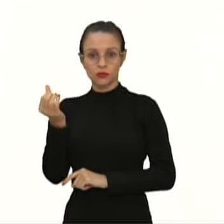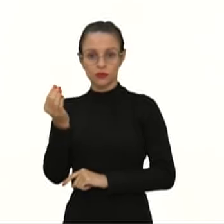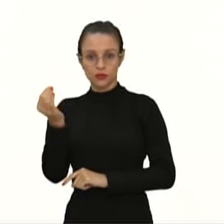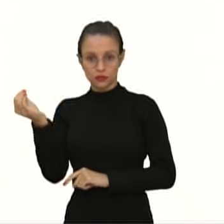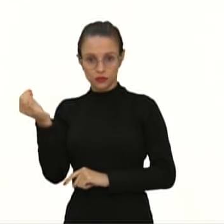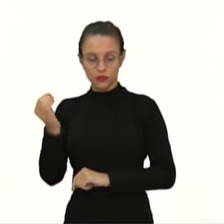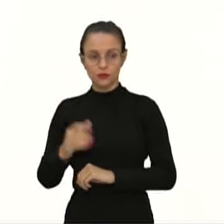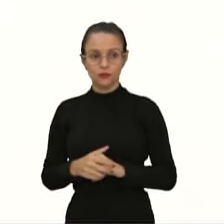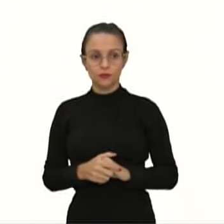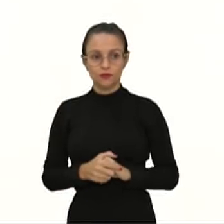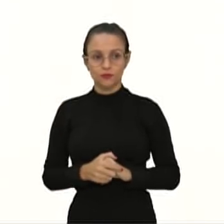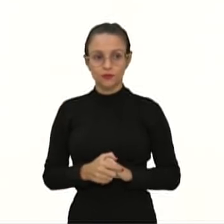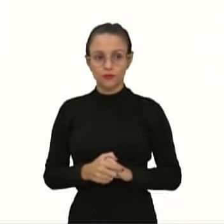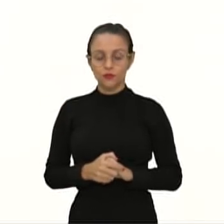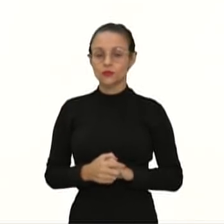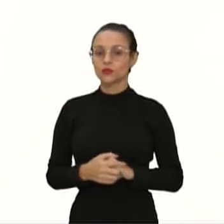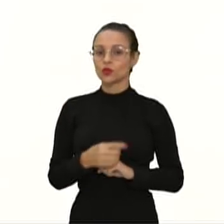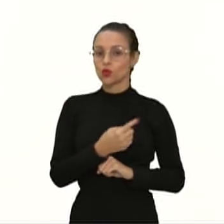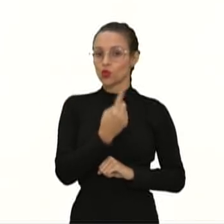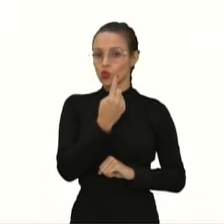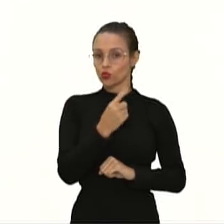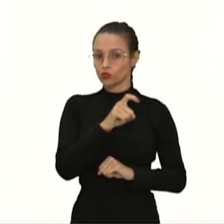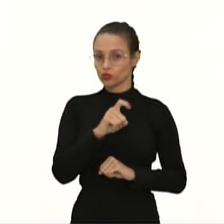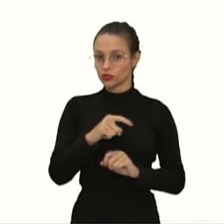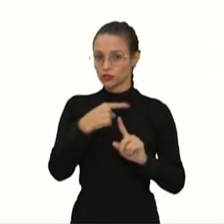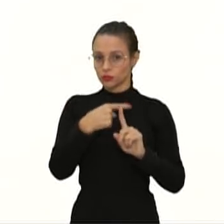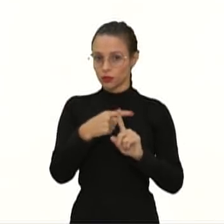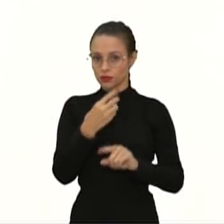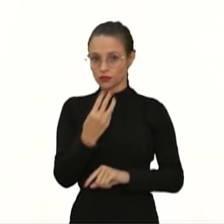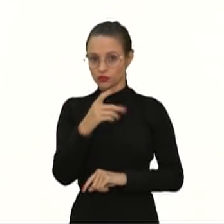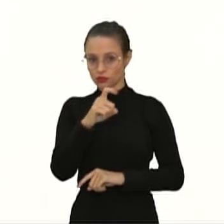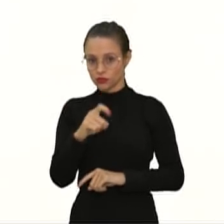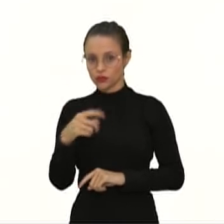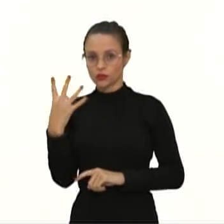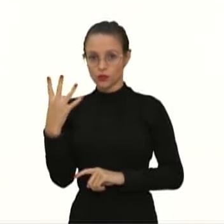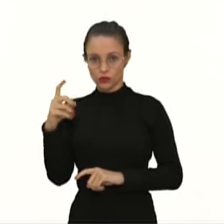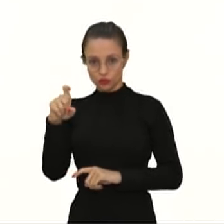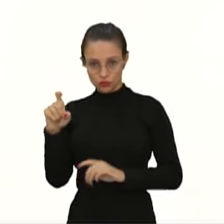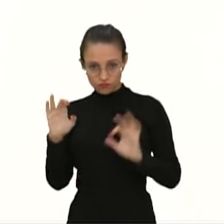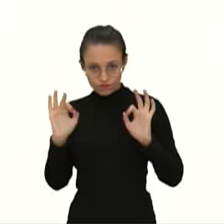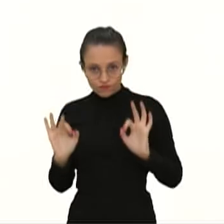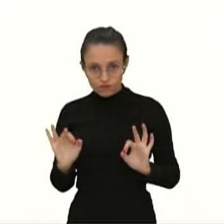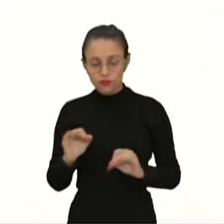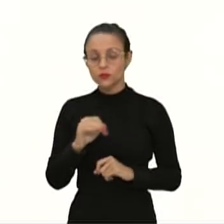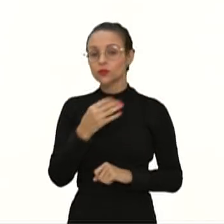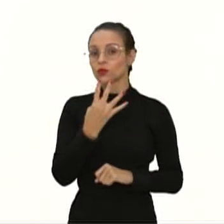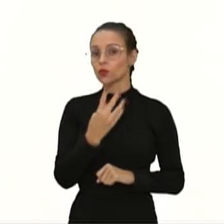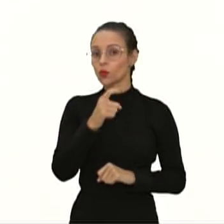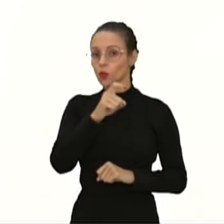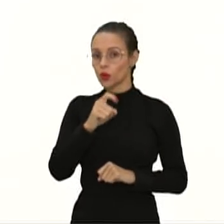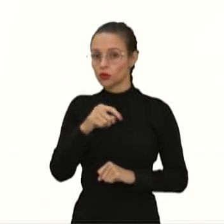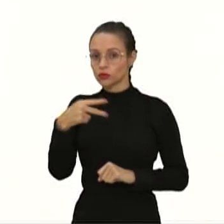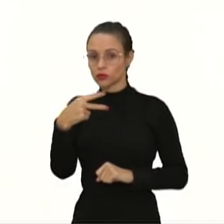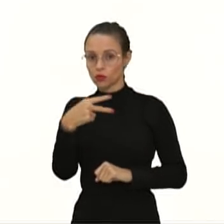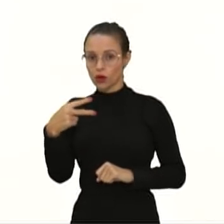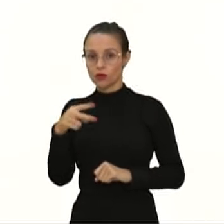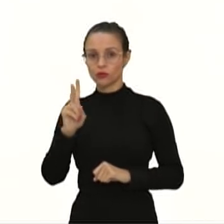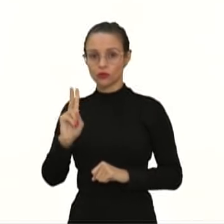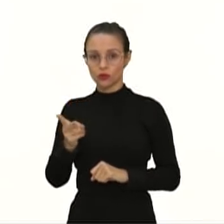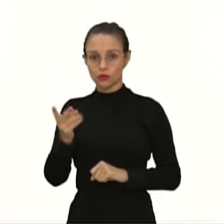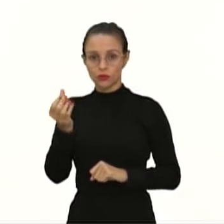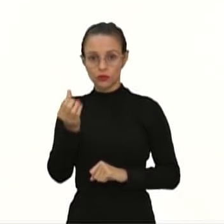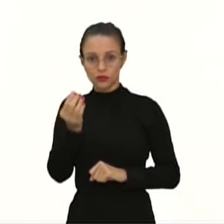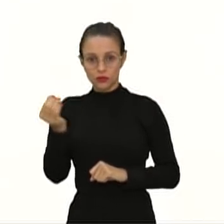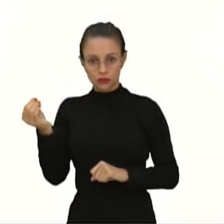2.600. 1x mais 3x, 4x, certo? 4x igual a